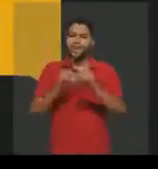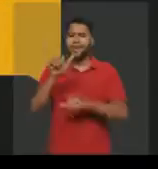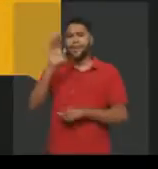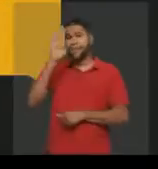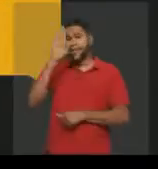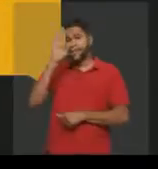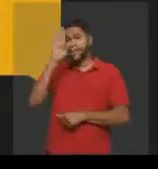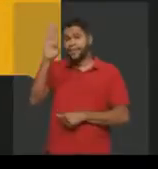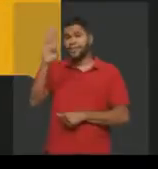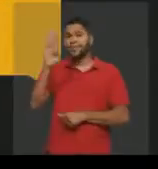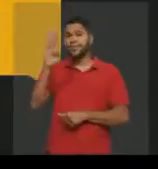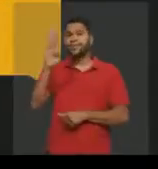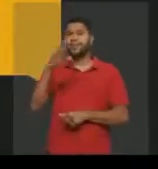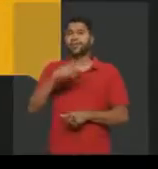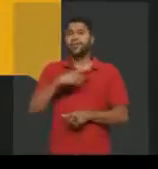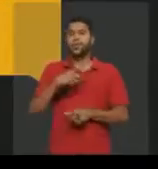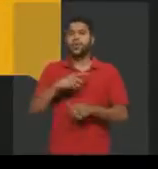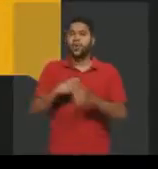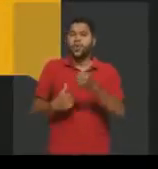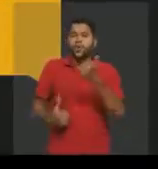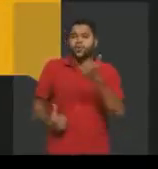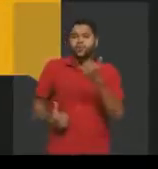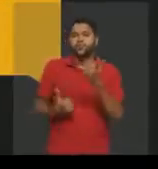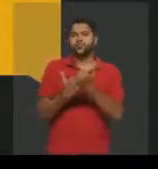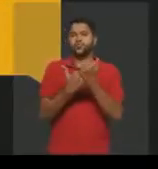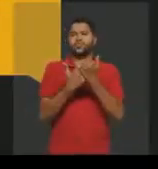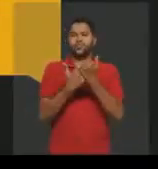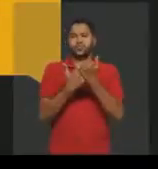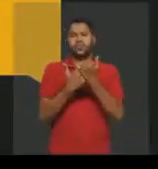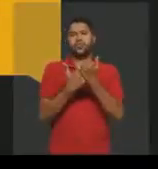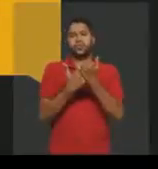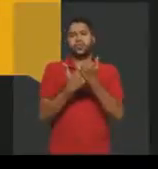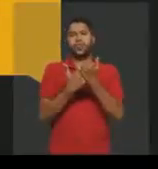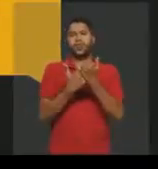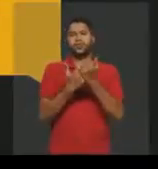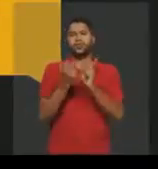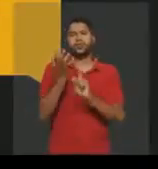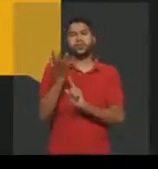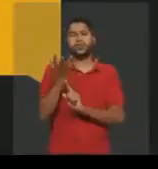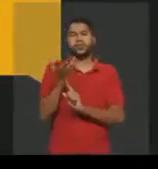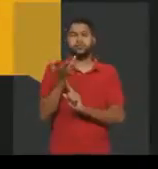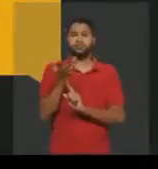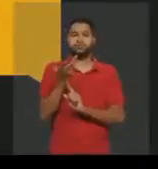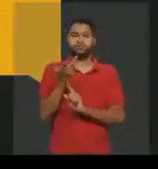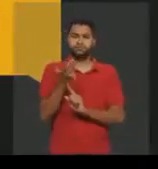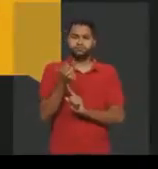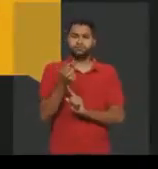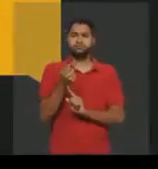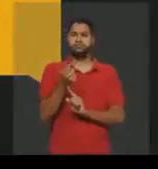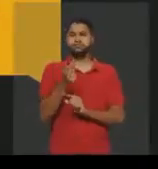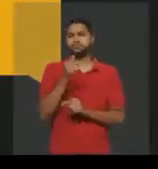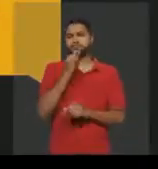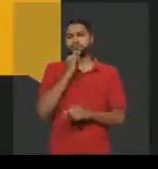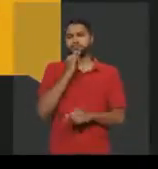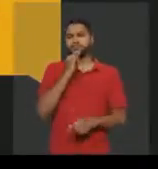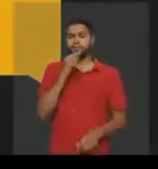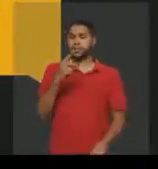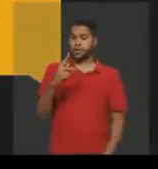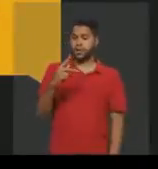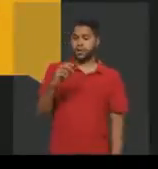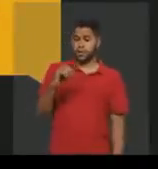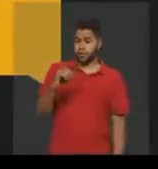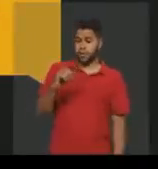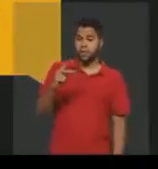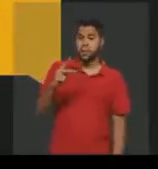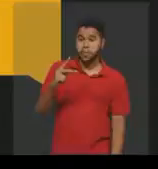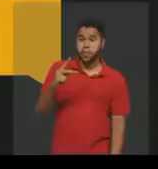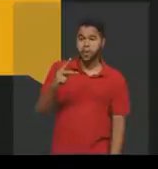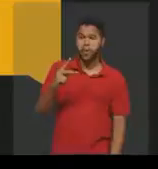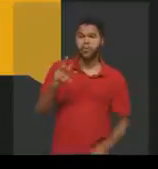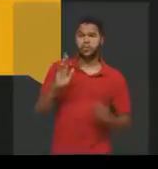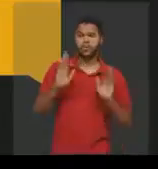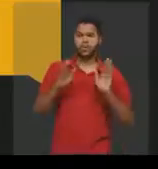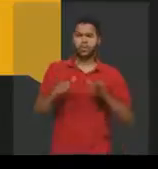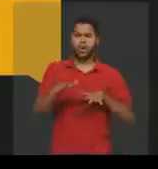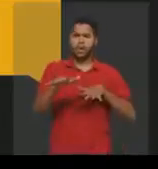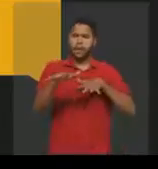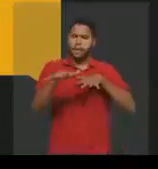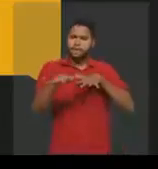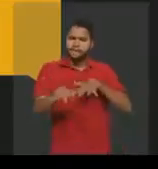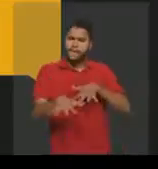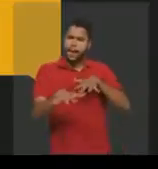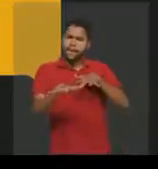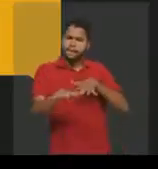no que tange ao suporte da arte. Apesar da pop ser já um movimento